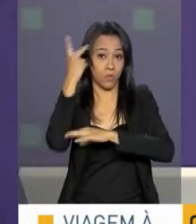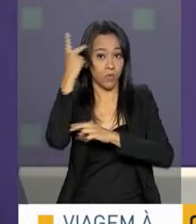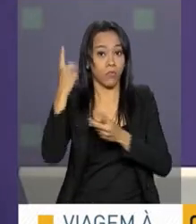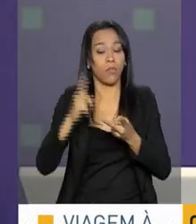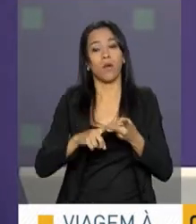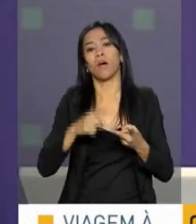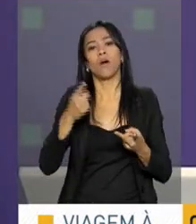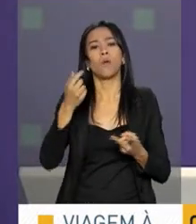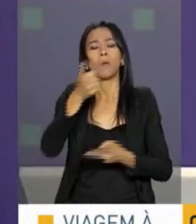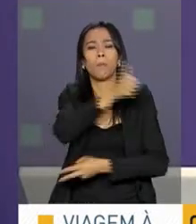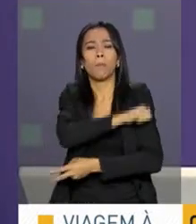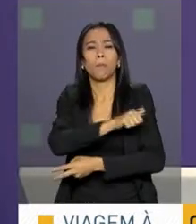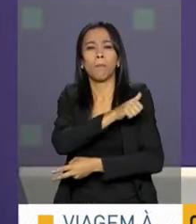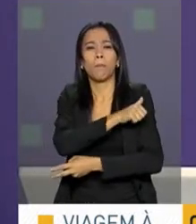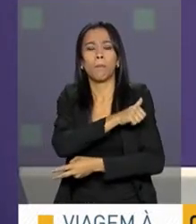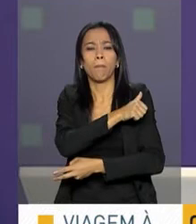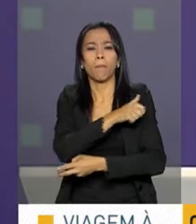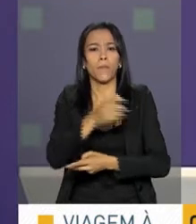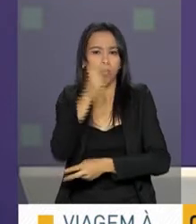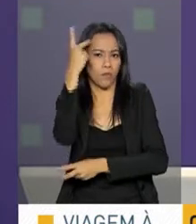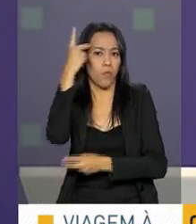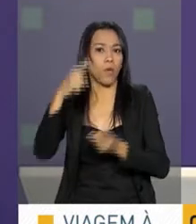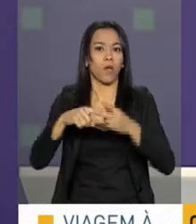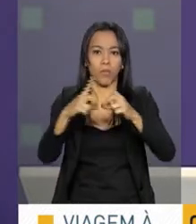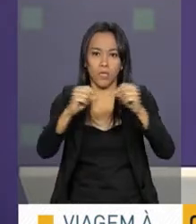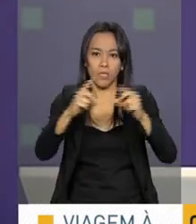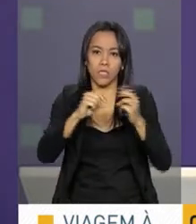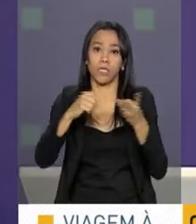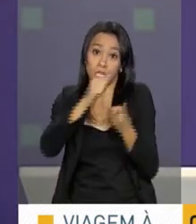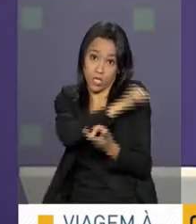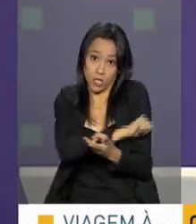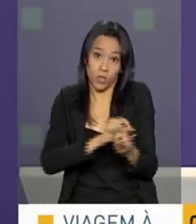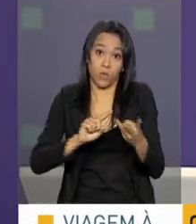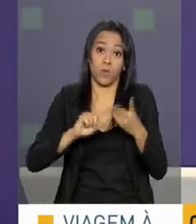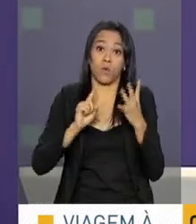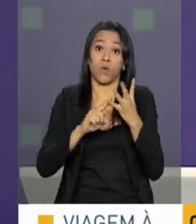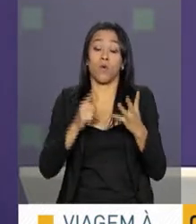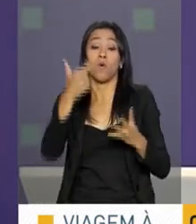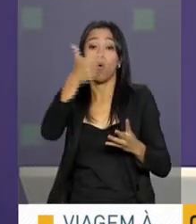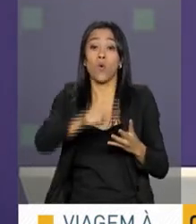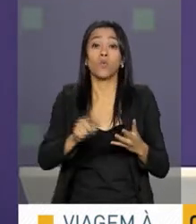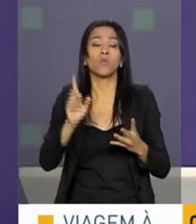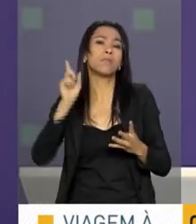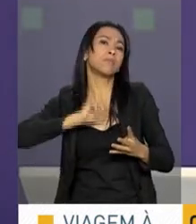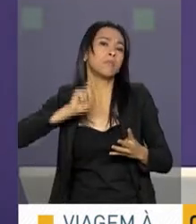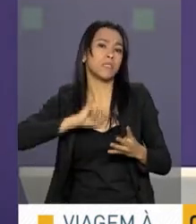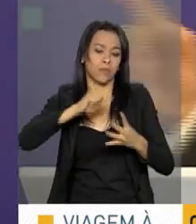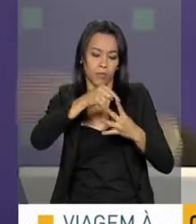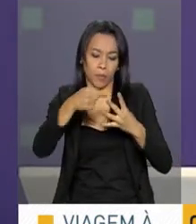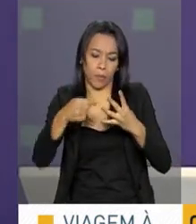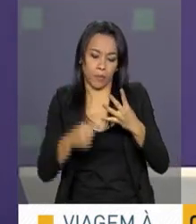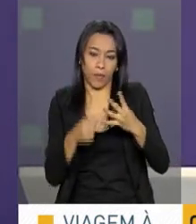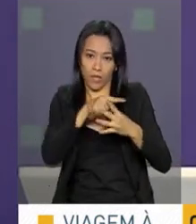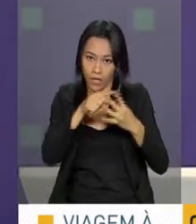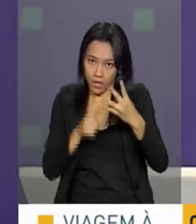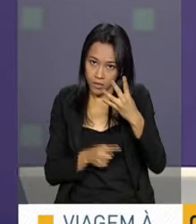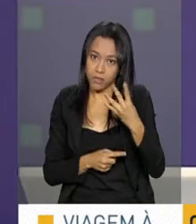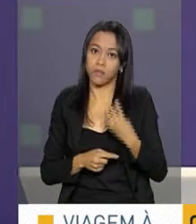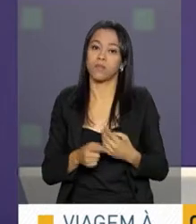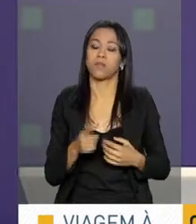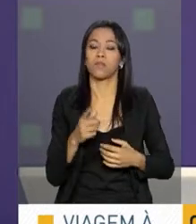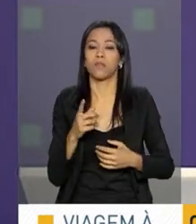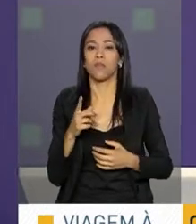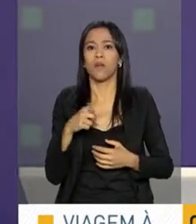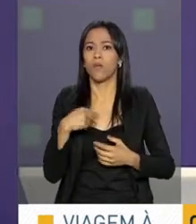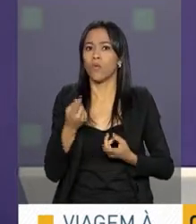Brasília, no Distrito Federal, o aeroporto do Galeão, no Rio de Janeiro, o aeroporto de Confins, né, em Minas Gerais. Esses aeroportos